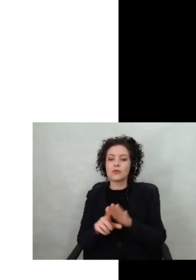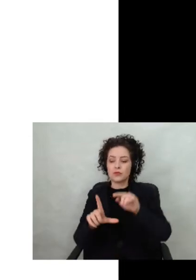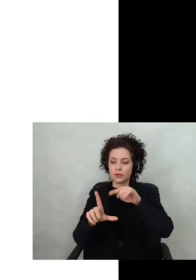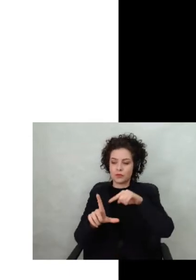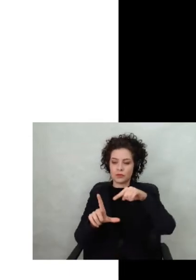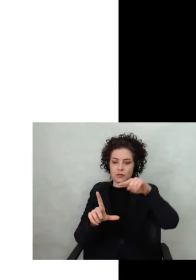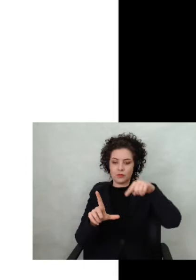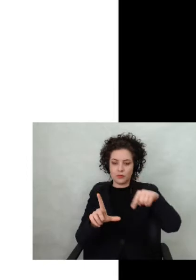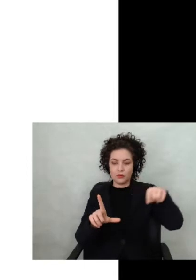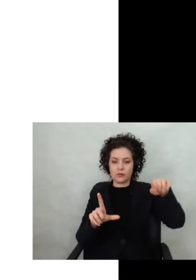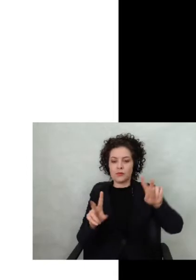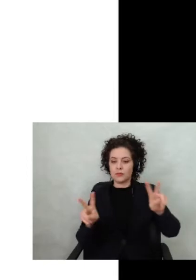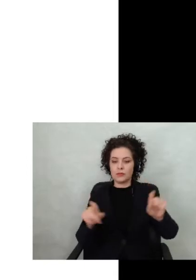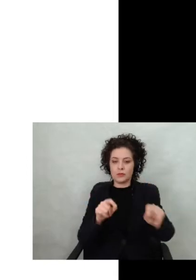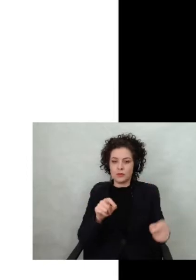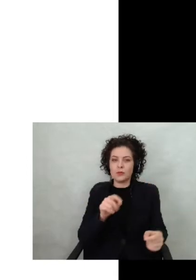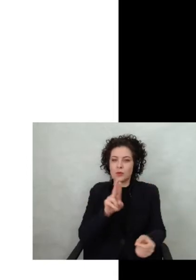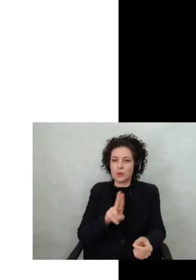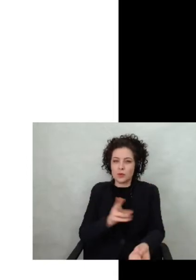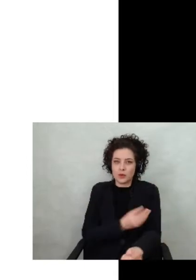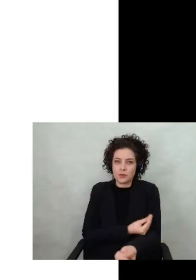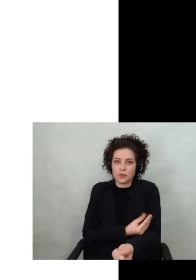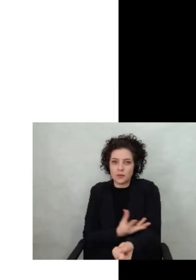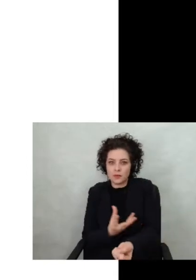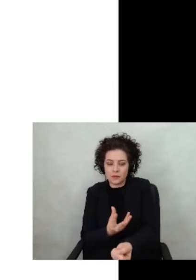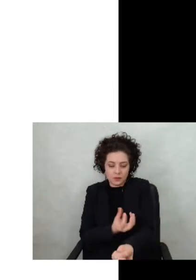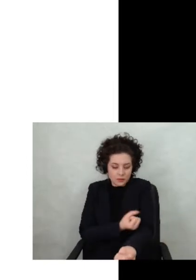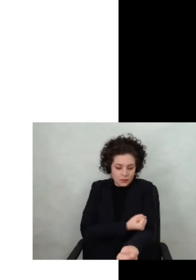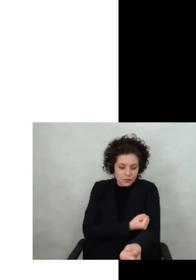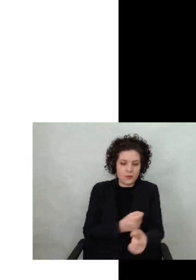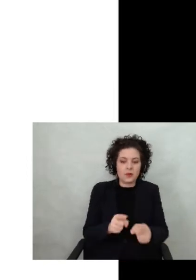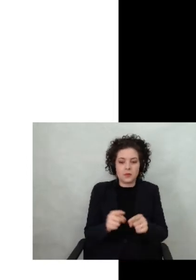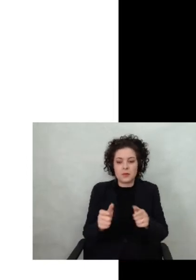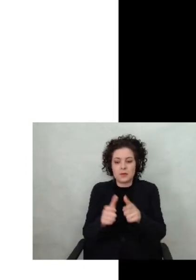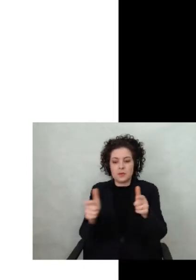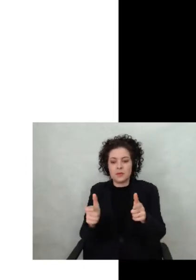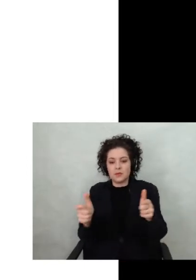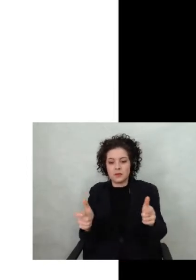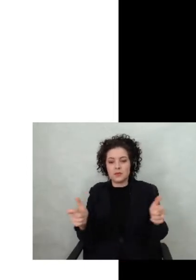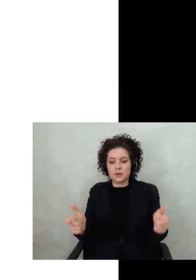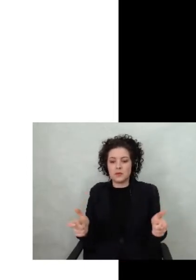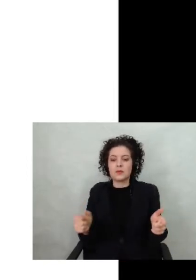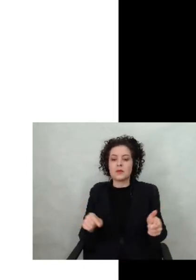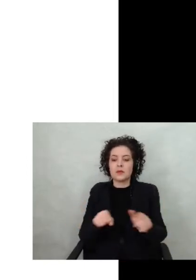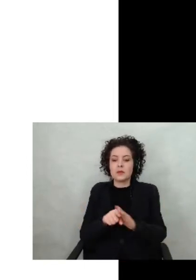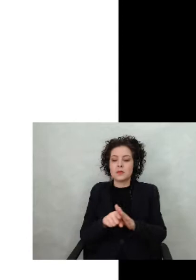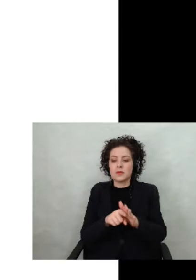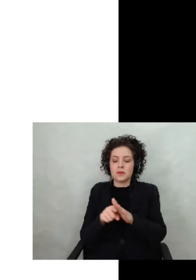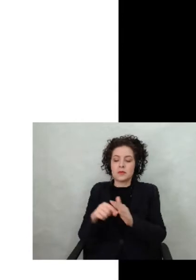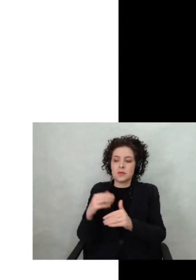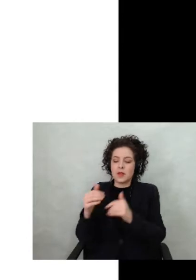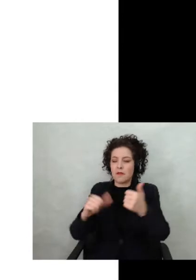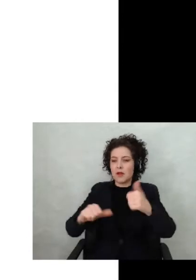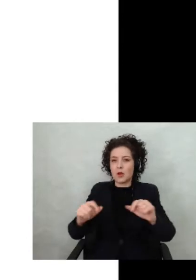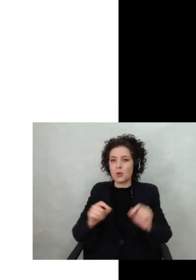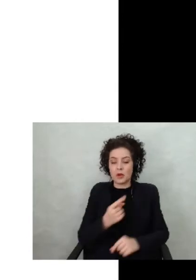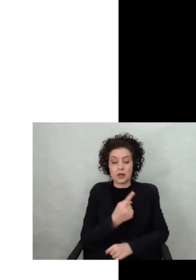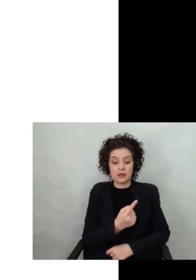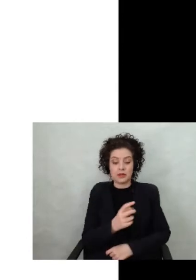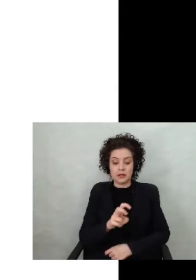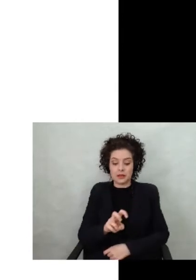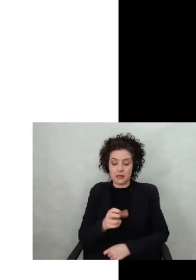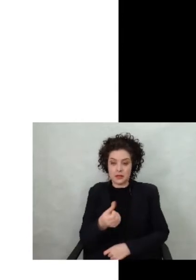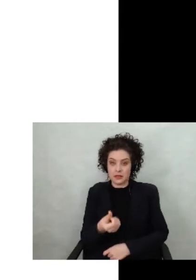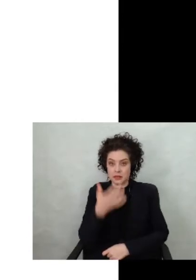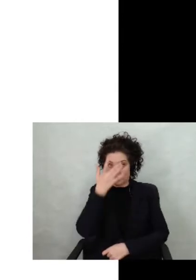do plasma, com uma casuística um pouco maior, e esse estudo avaliou 156 pacientes